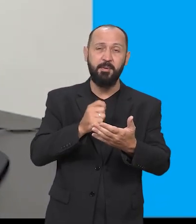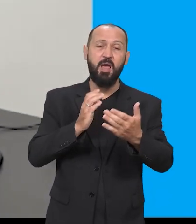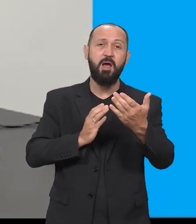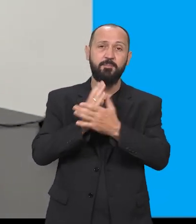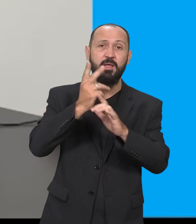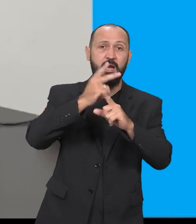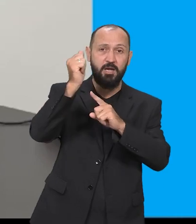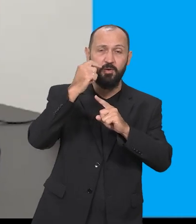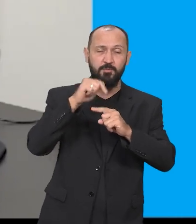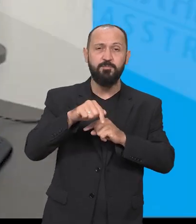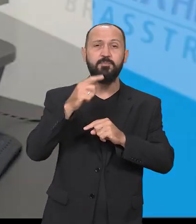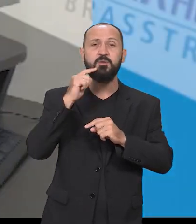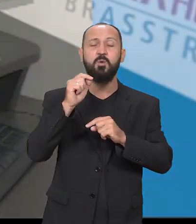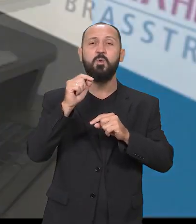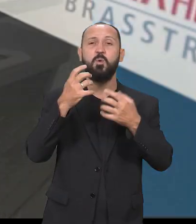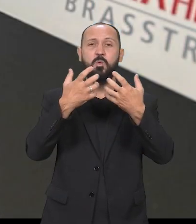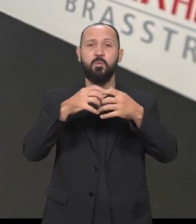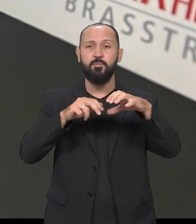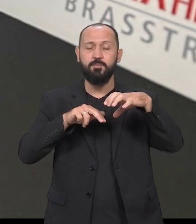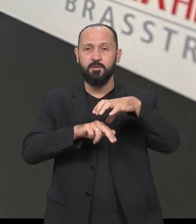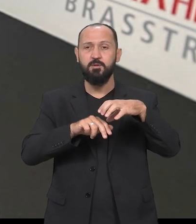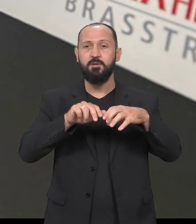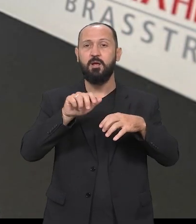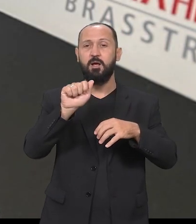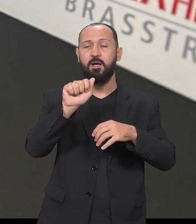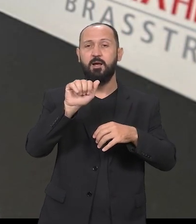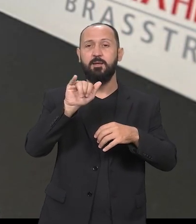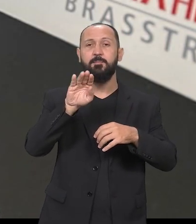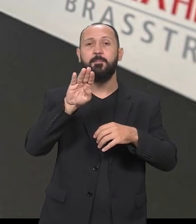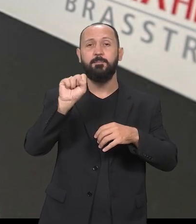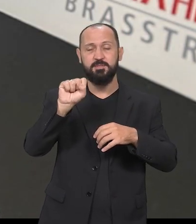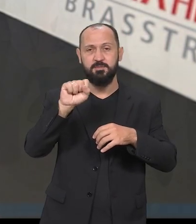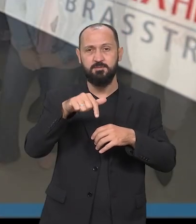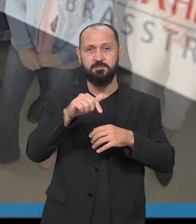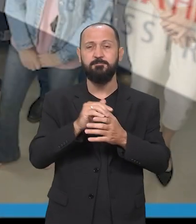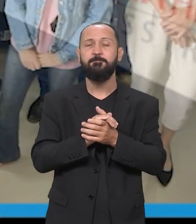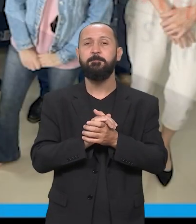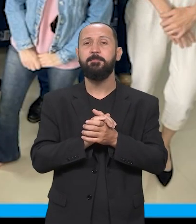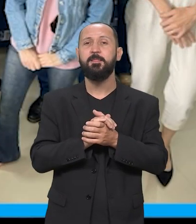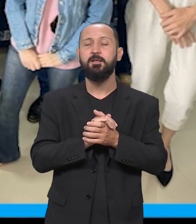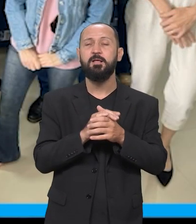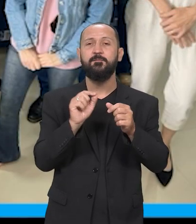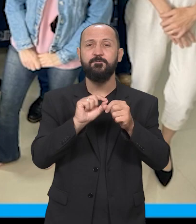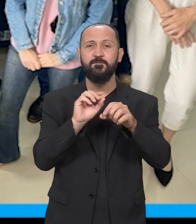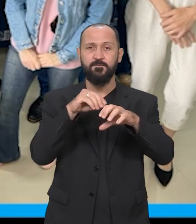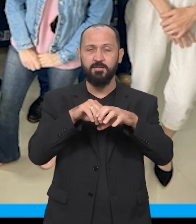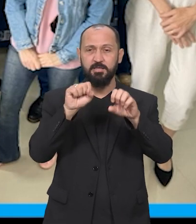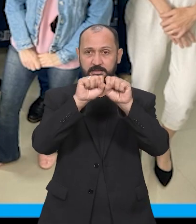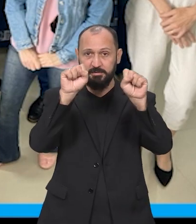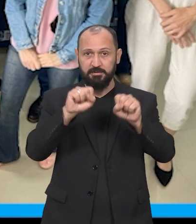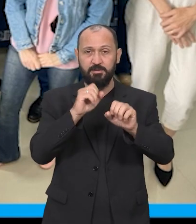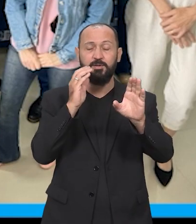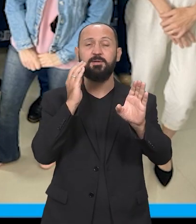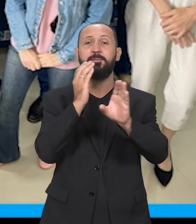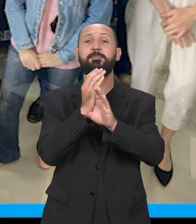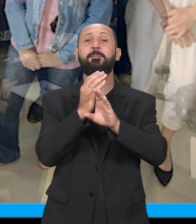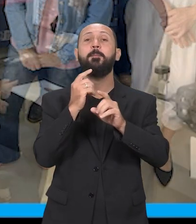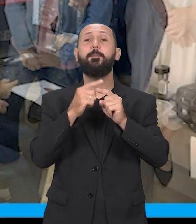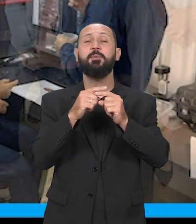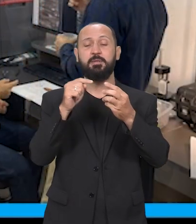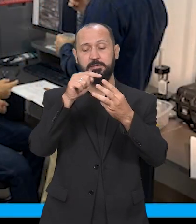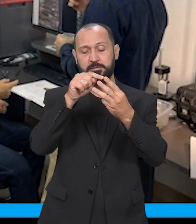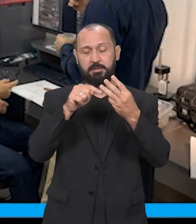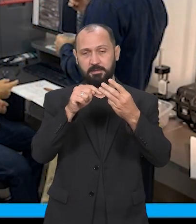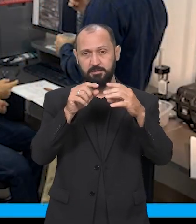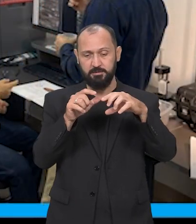licitação, a IAFES, o equipamento deles é o AIBS. E ele é composto, esse sistema de identificação balística,